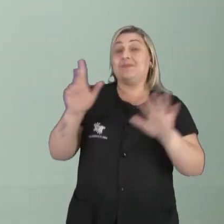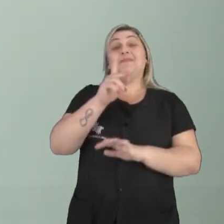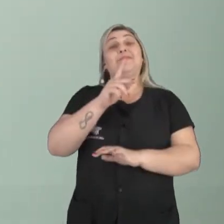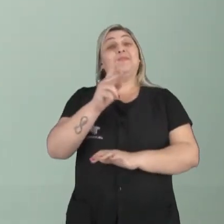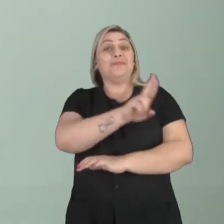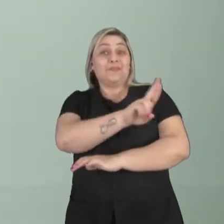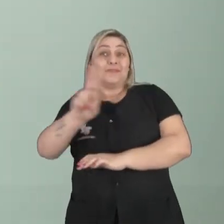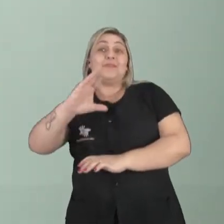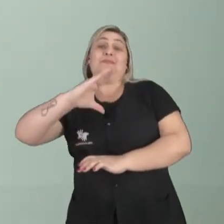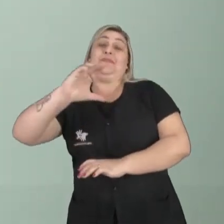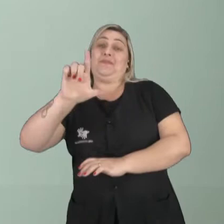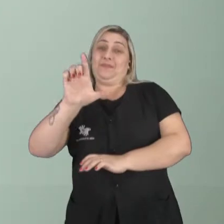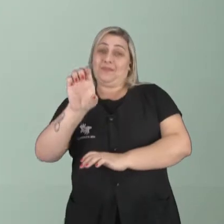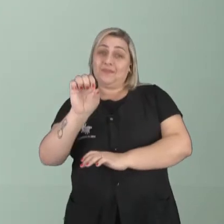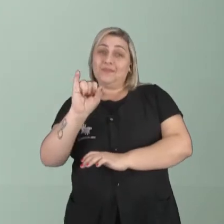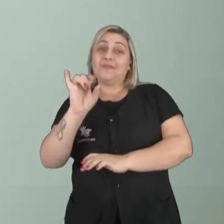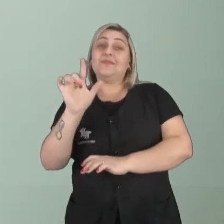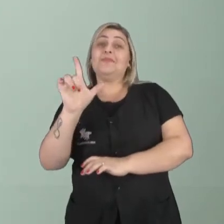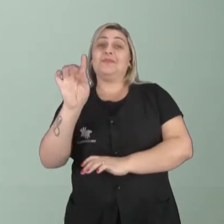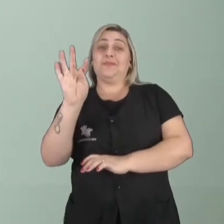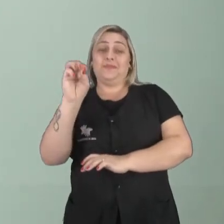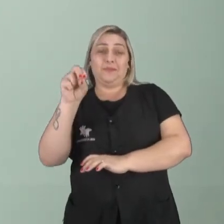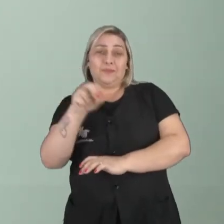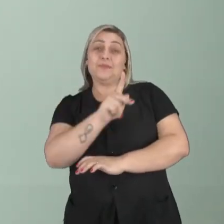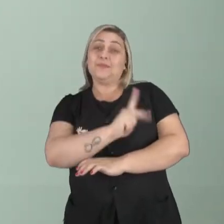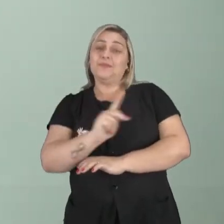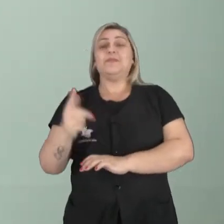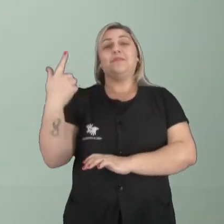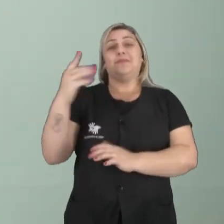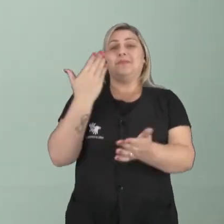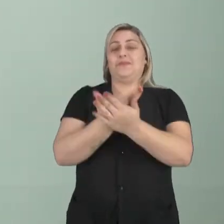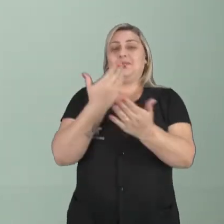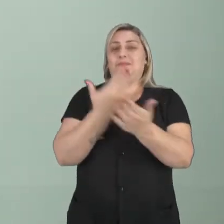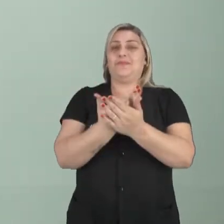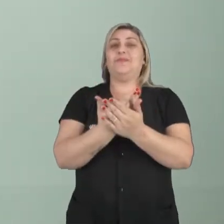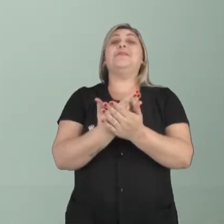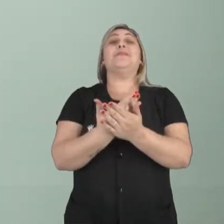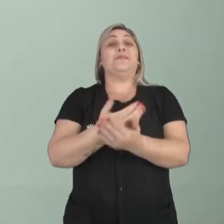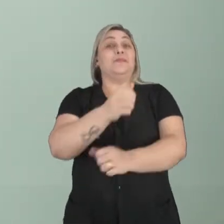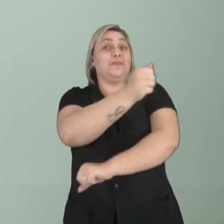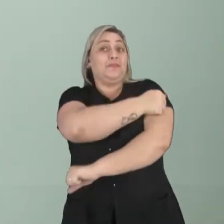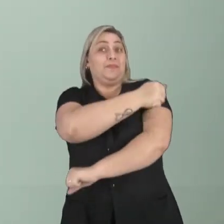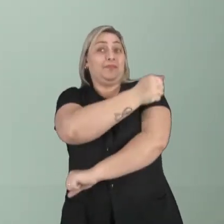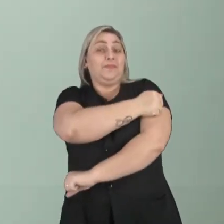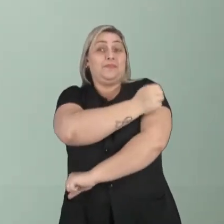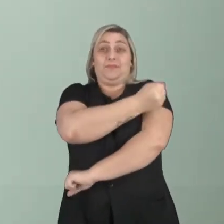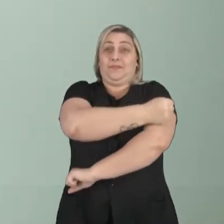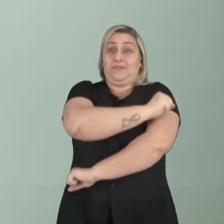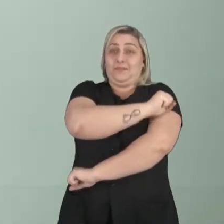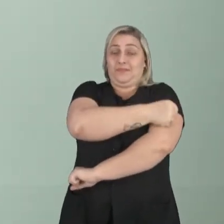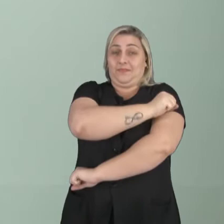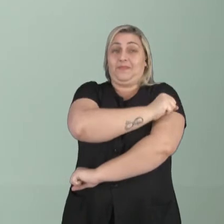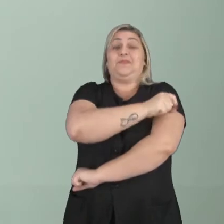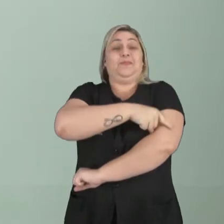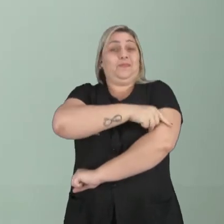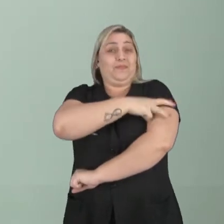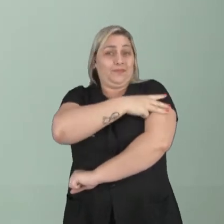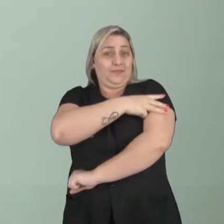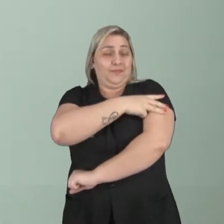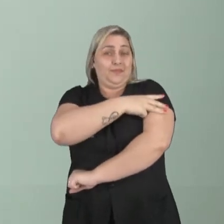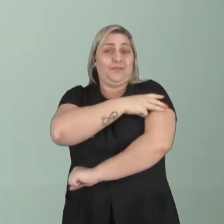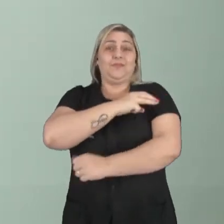Olá, meu nome é Cleilton Amaral, professor de Geografia, e o nosso estudo é voltado para os alunos do 8º ano do